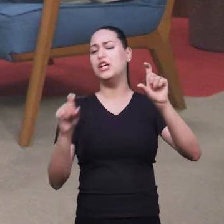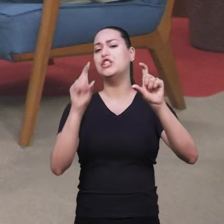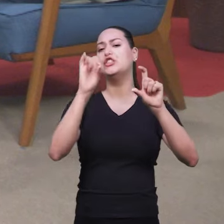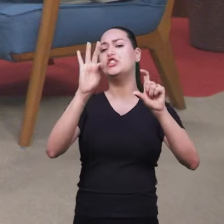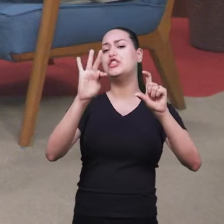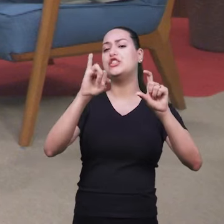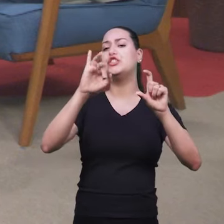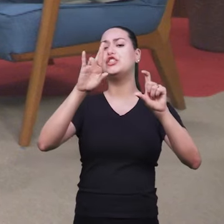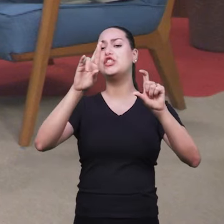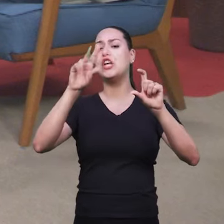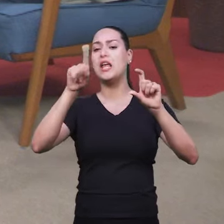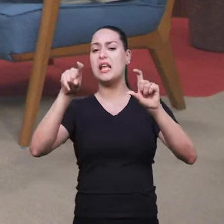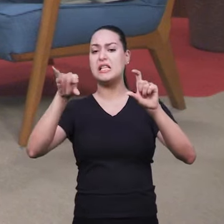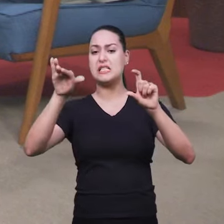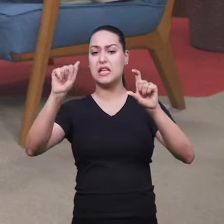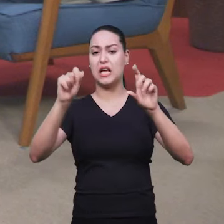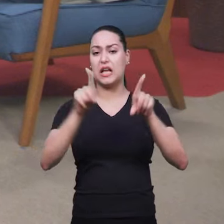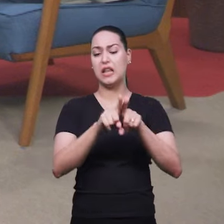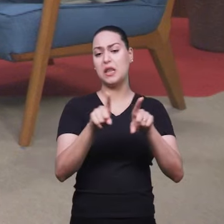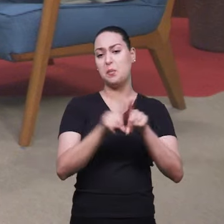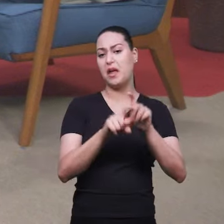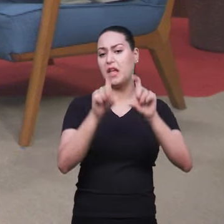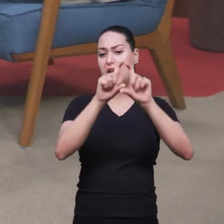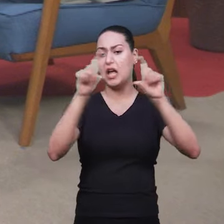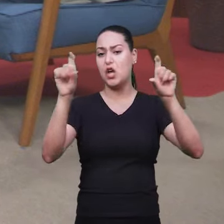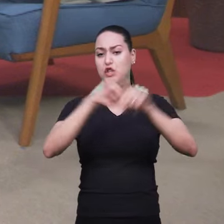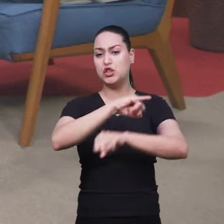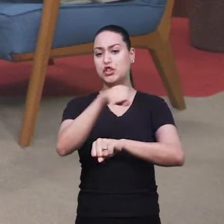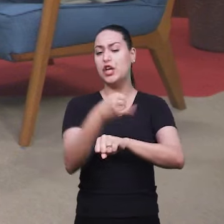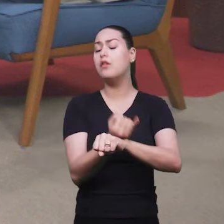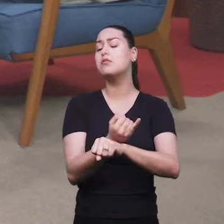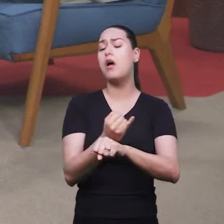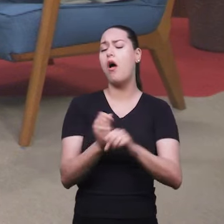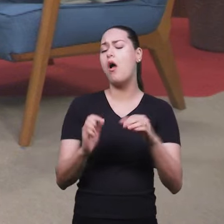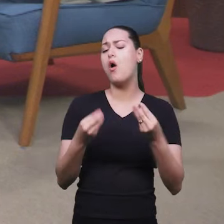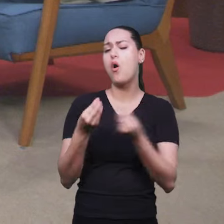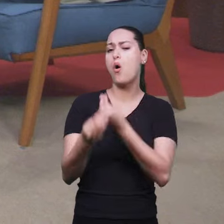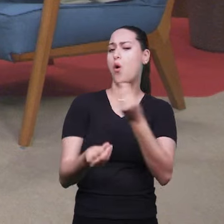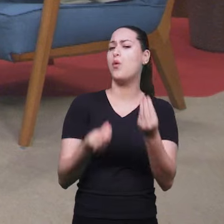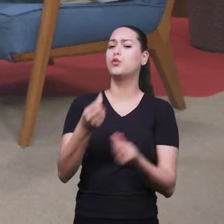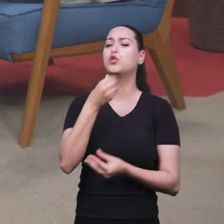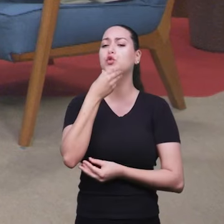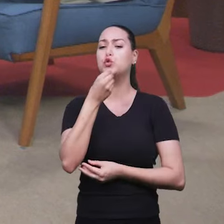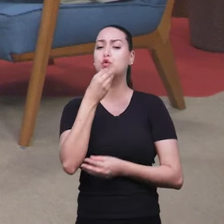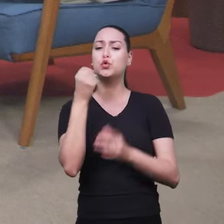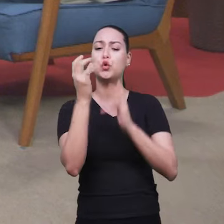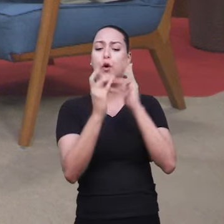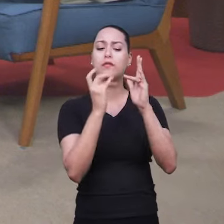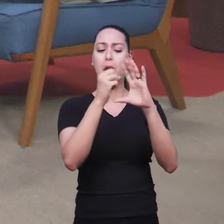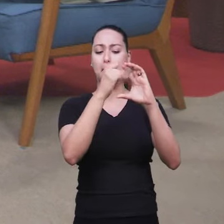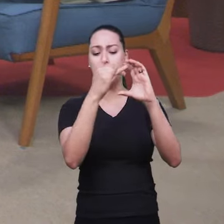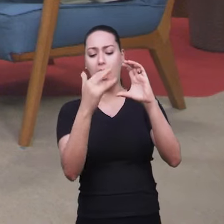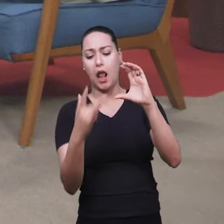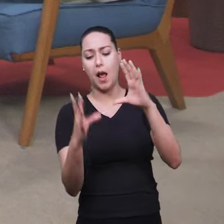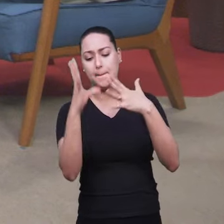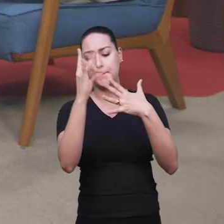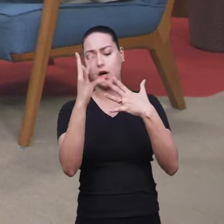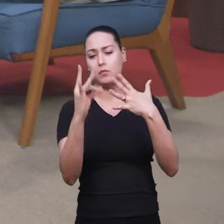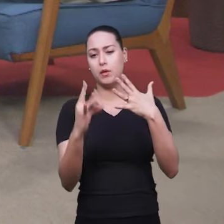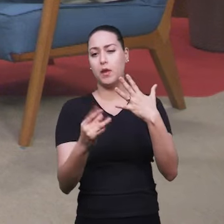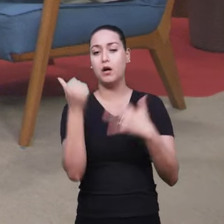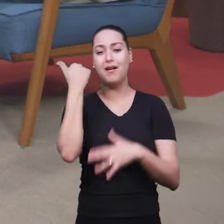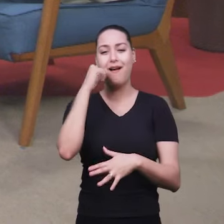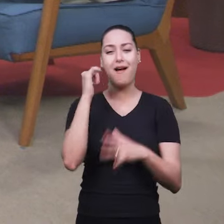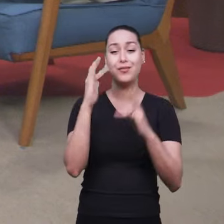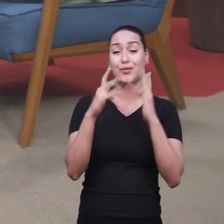Tirzá e Jerusalém, no sentido da maneira como o noivo descreve a noiva?